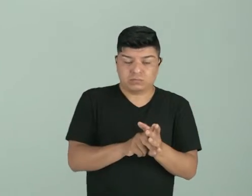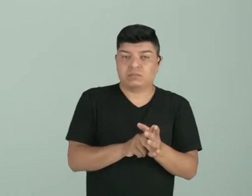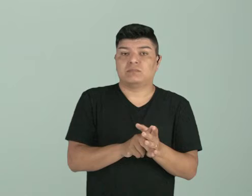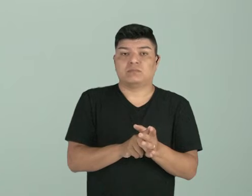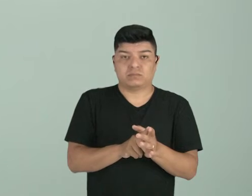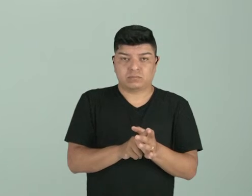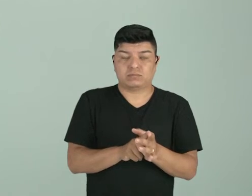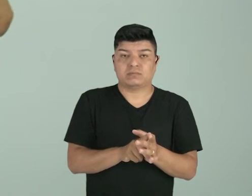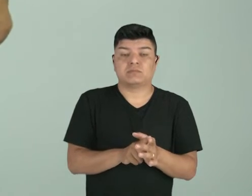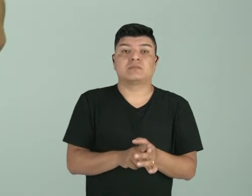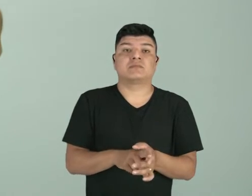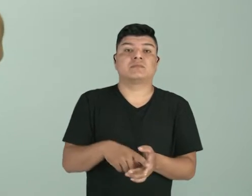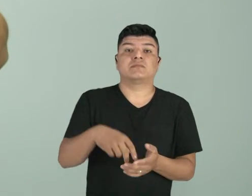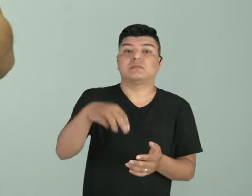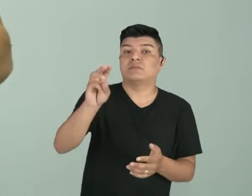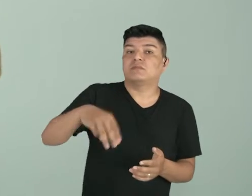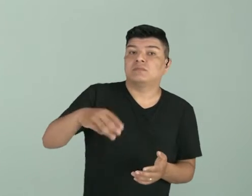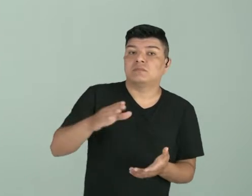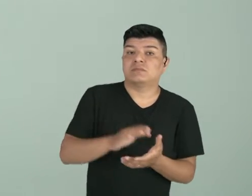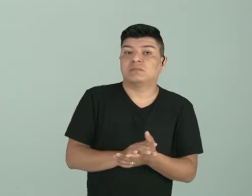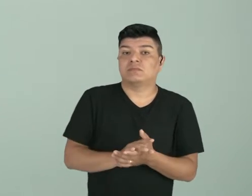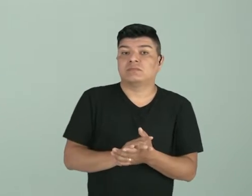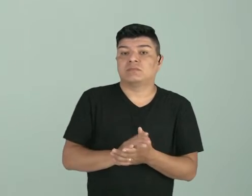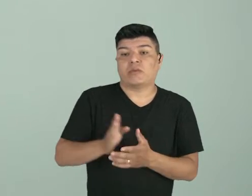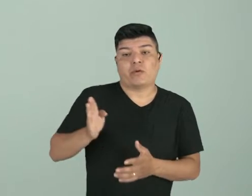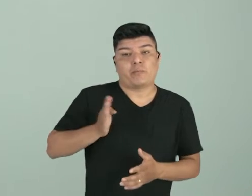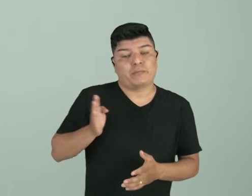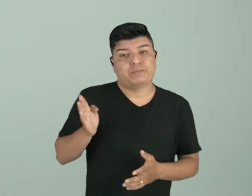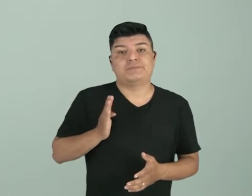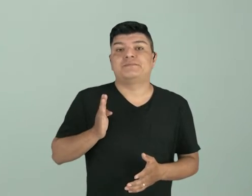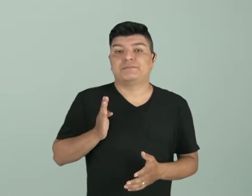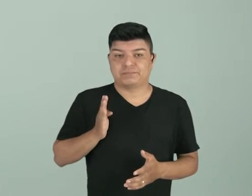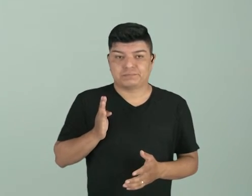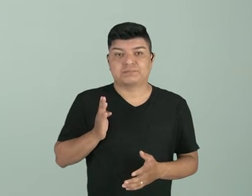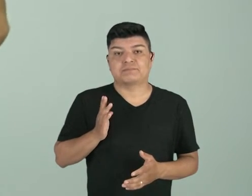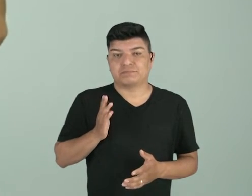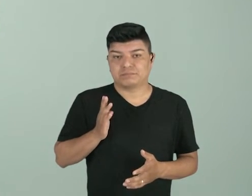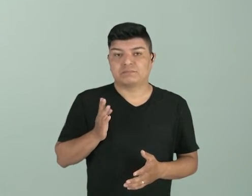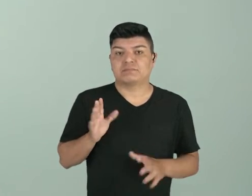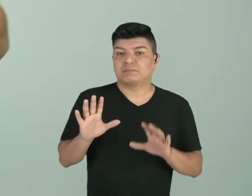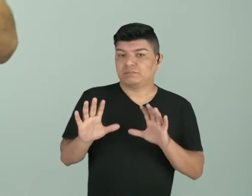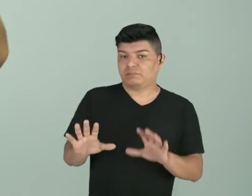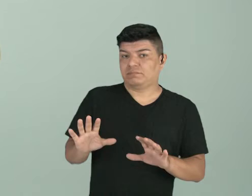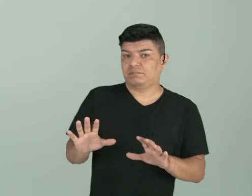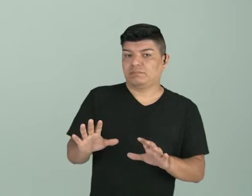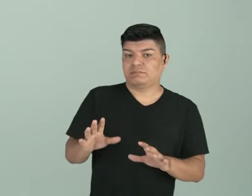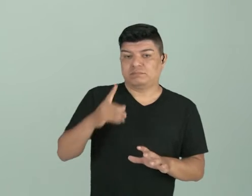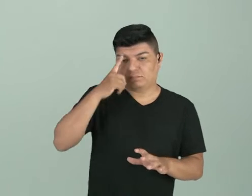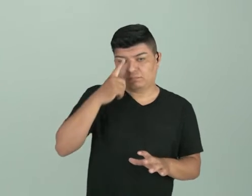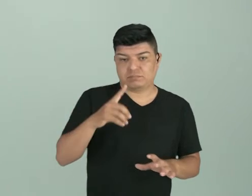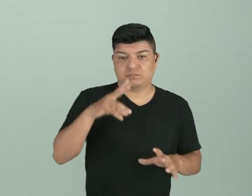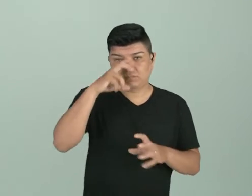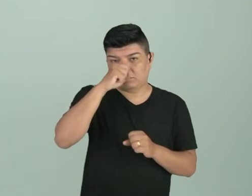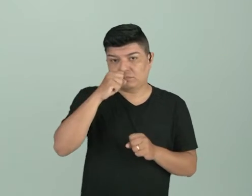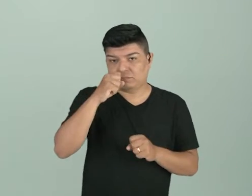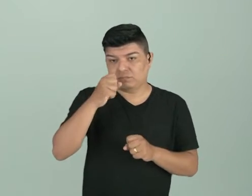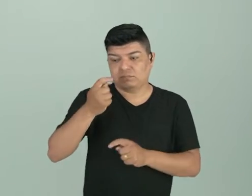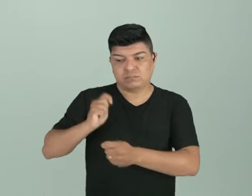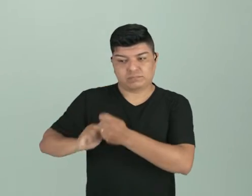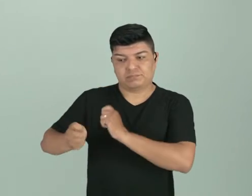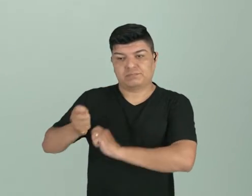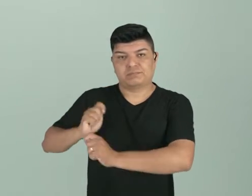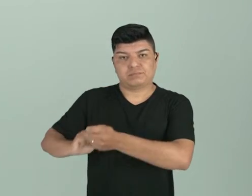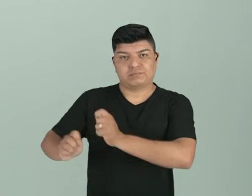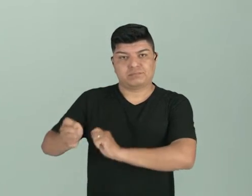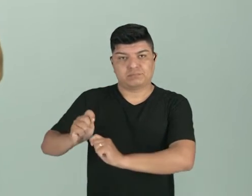do meio de produção, constitui a classe burguesa. A classe que, obviamente, detém o poder econômico.